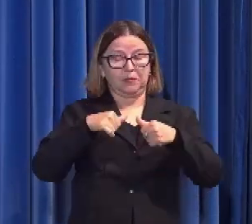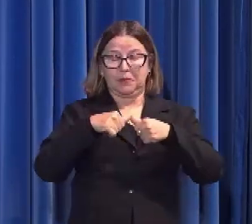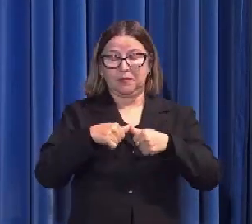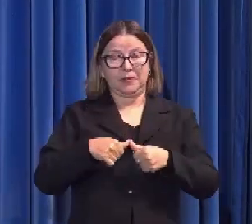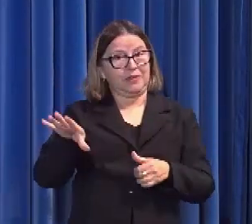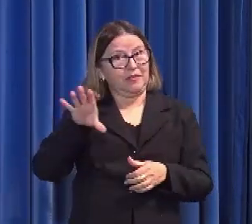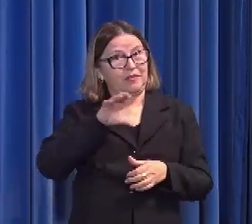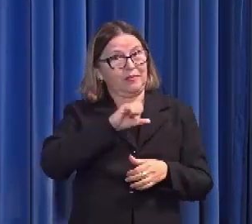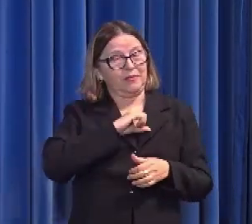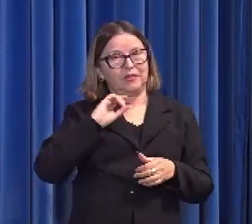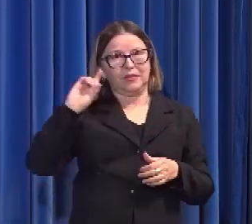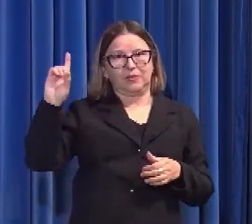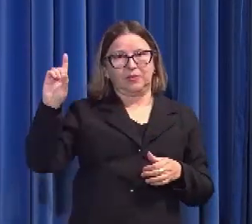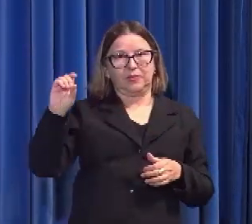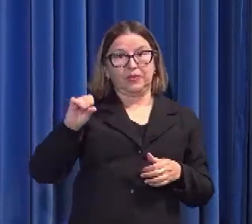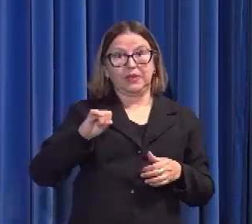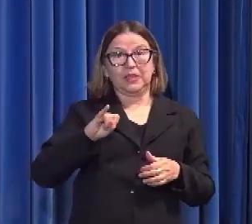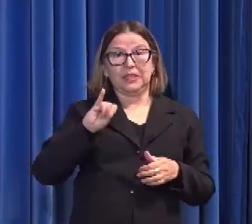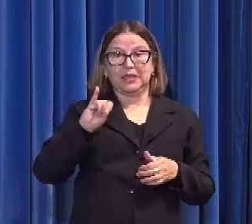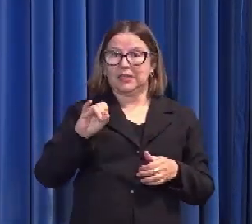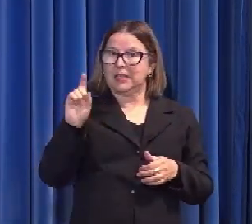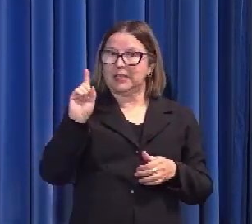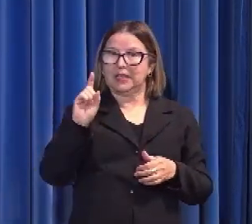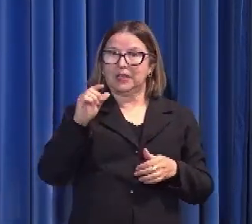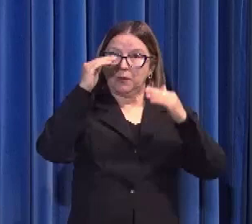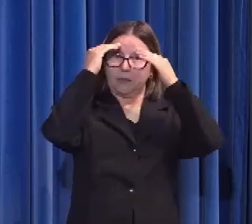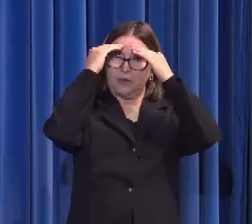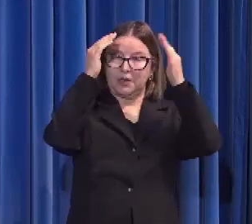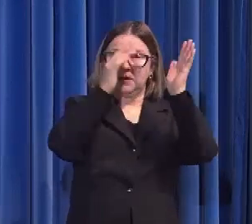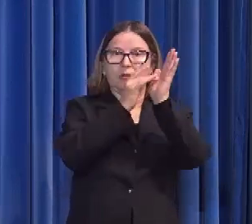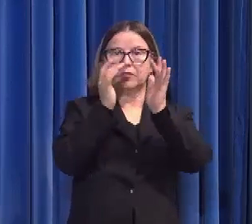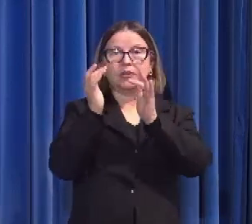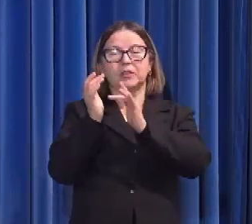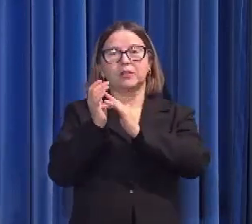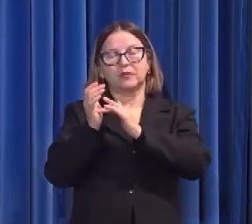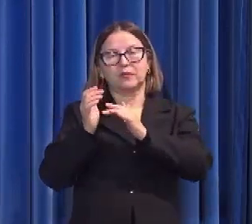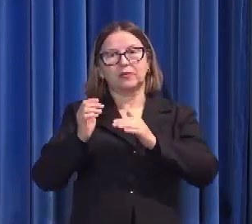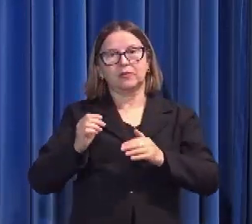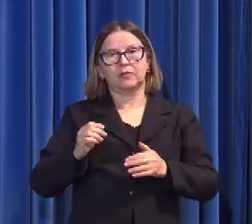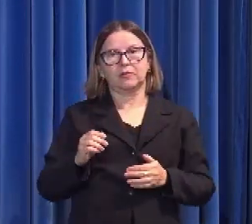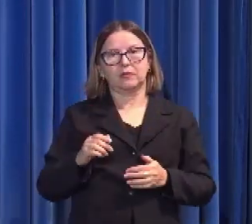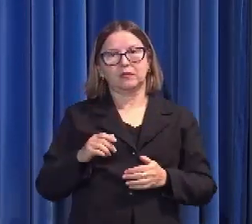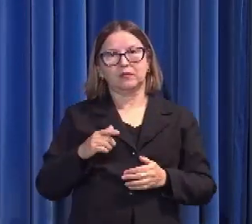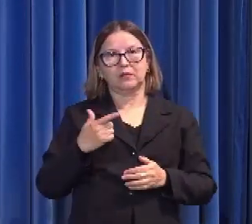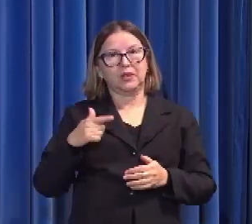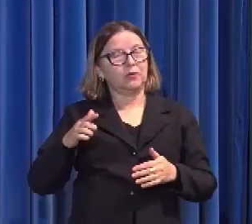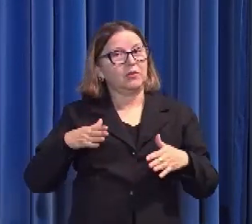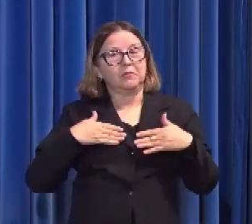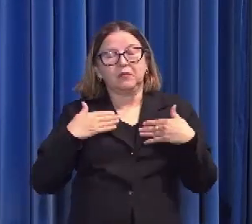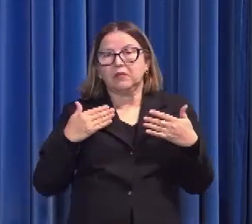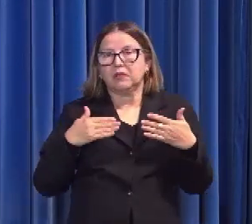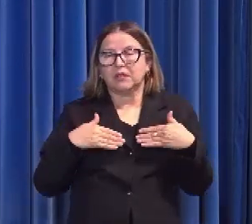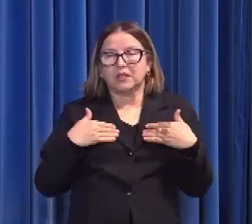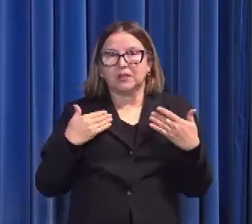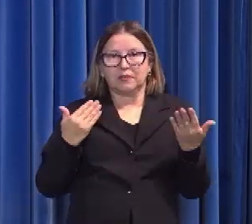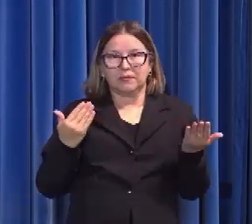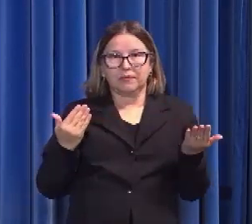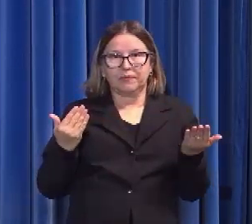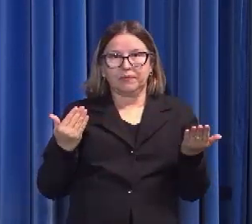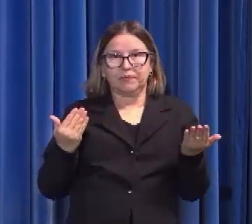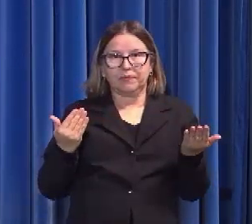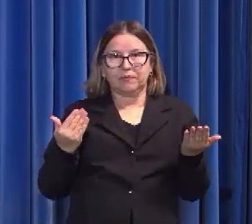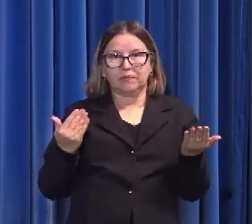se não obedecemos a Jesus Ah e não temos alegria Nós